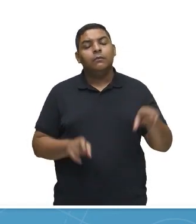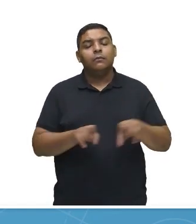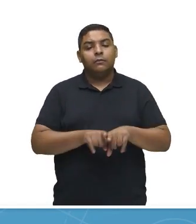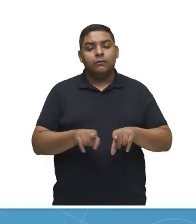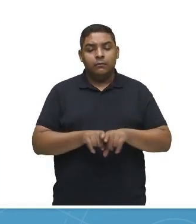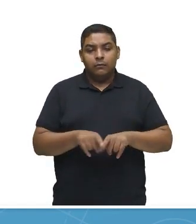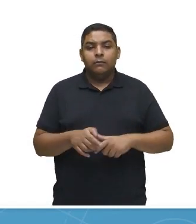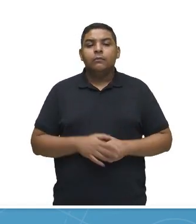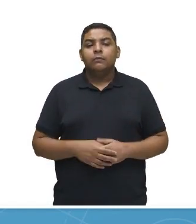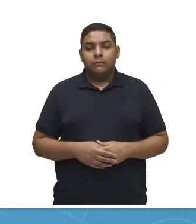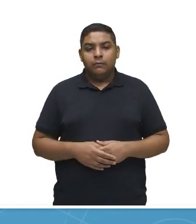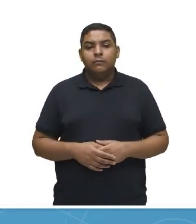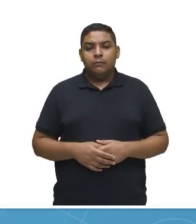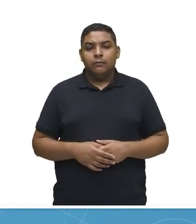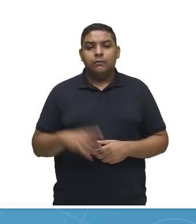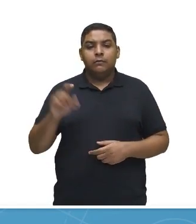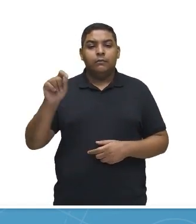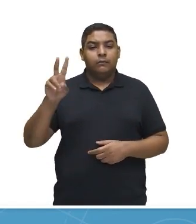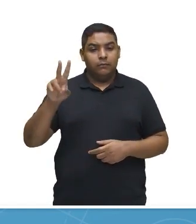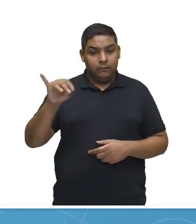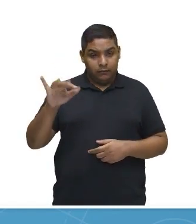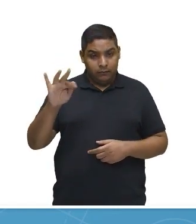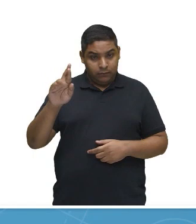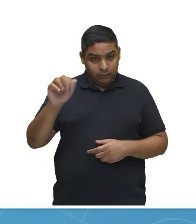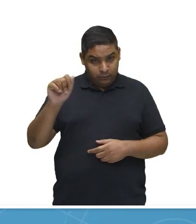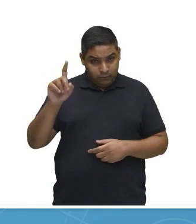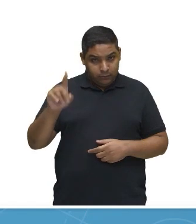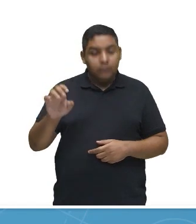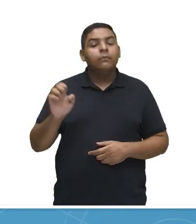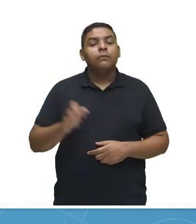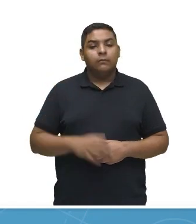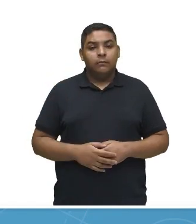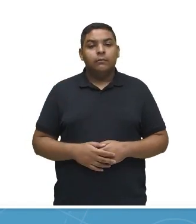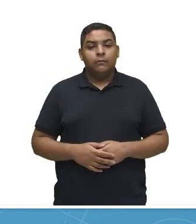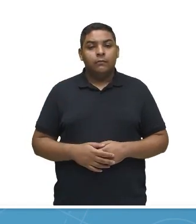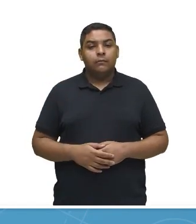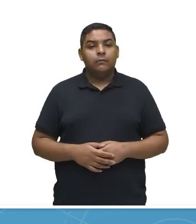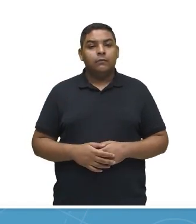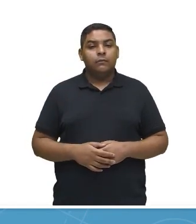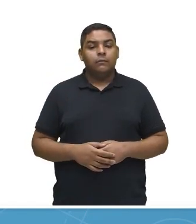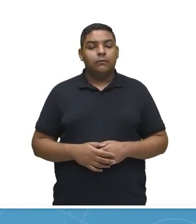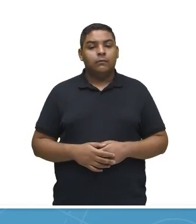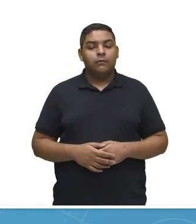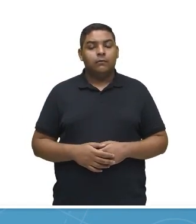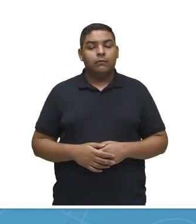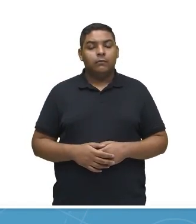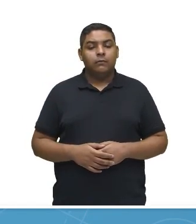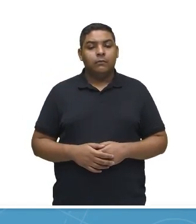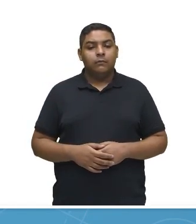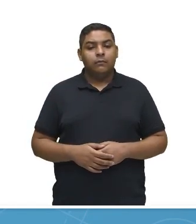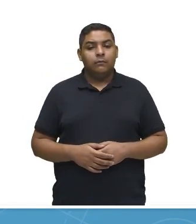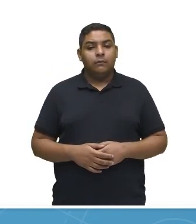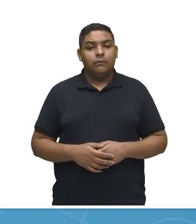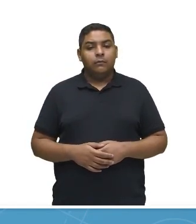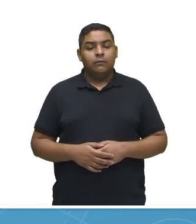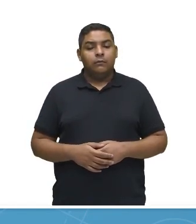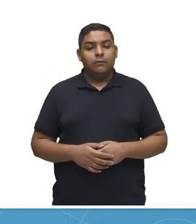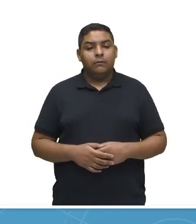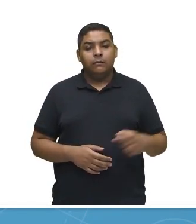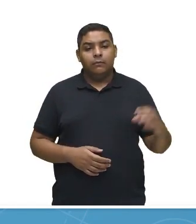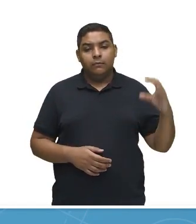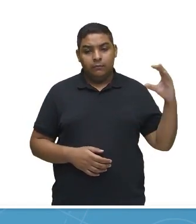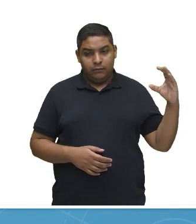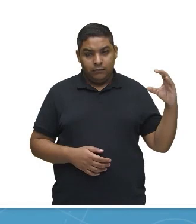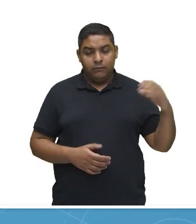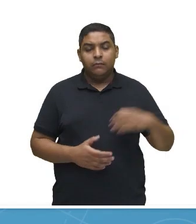Davi Fracha, da Escola Estadual ou Municipal Noêmia Santana Costa, colocou letra C. O